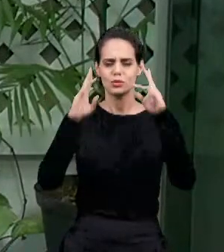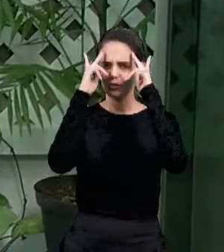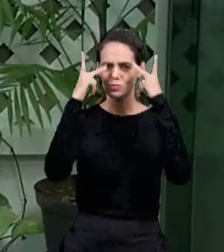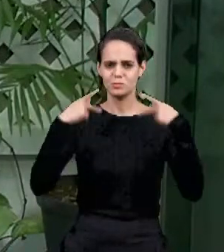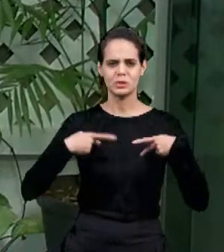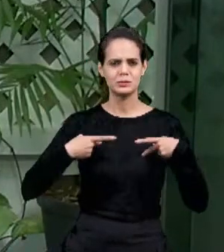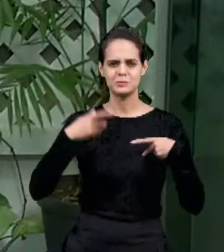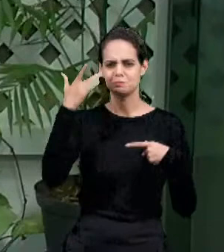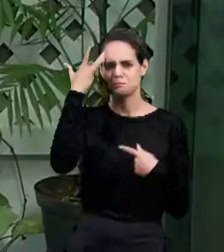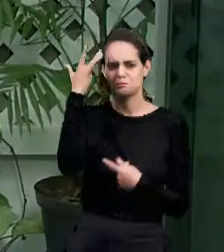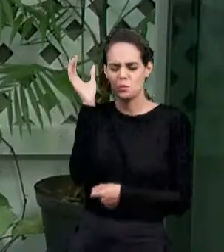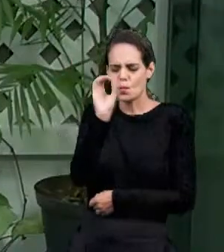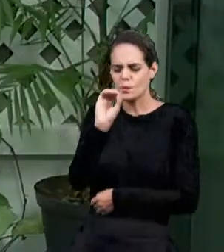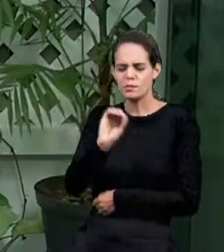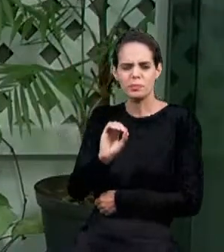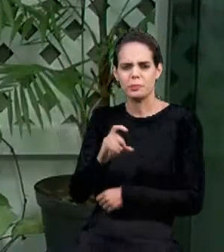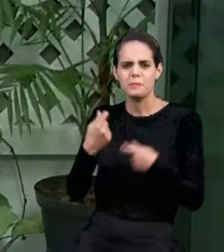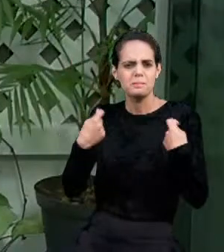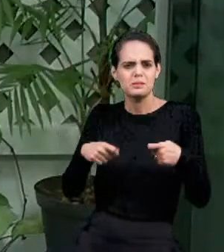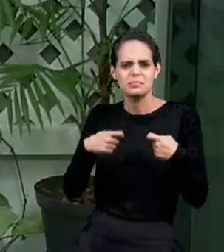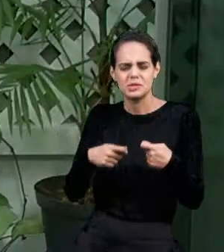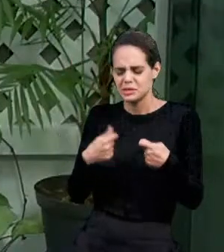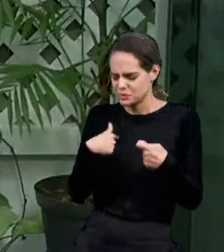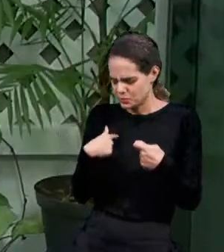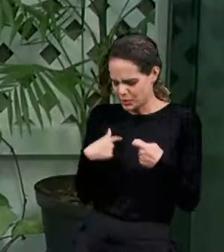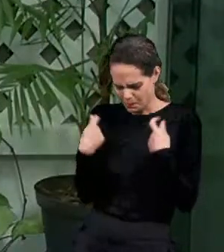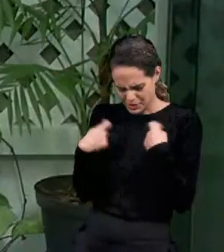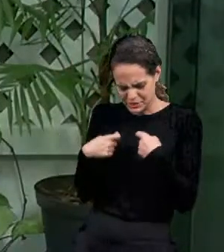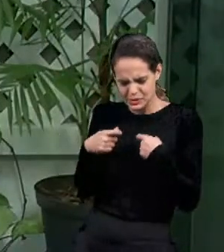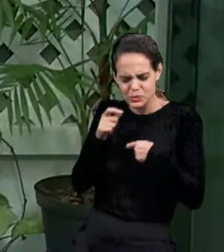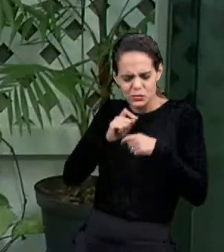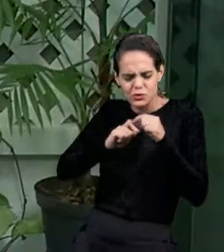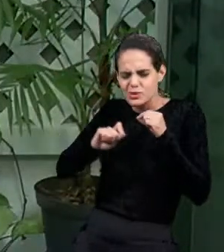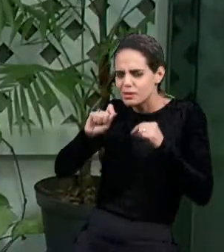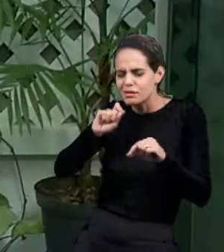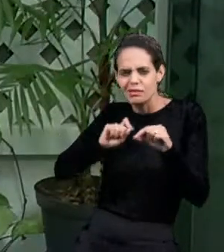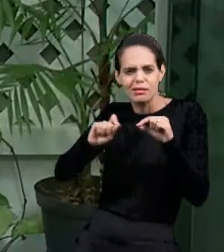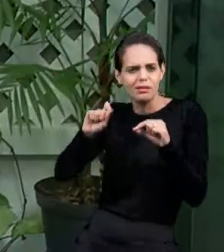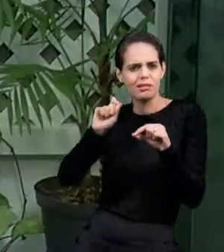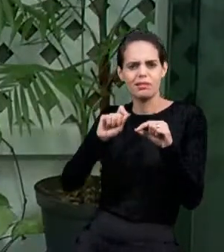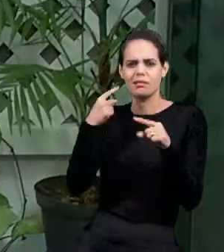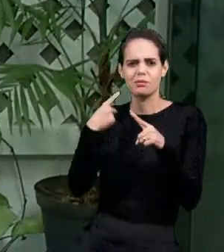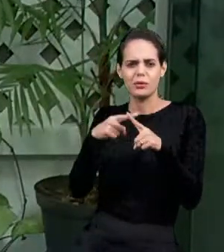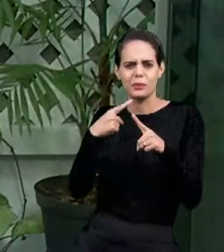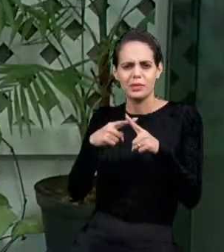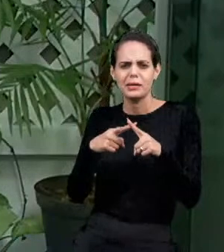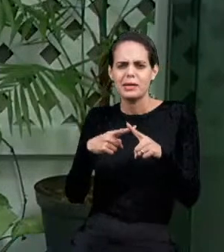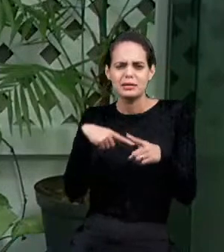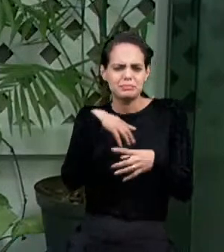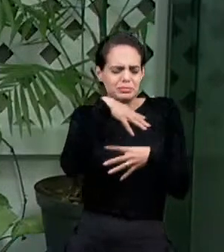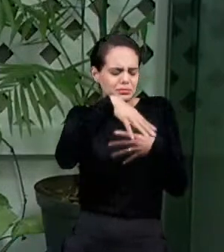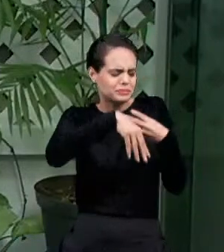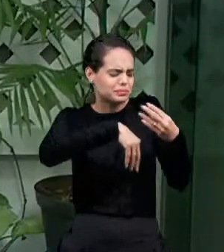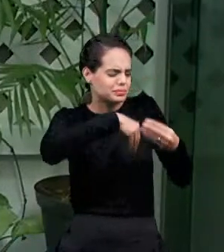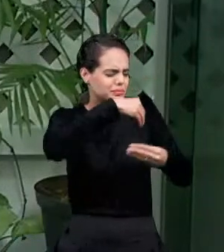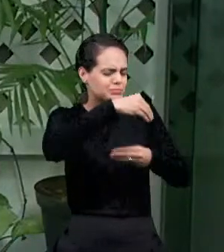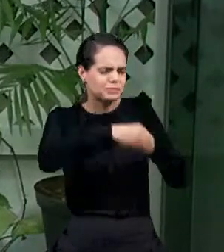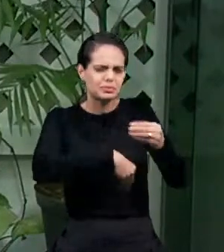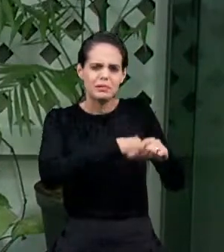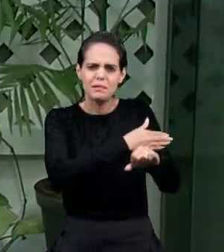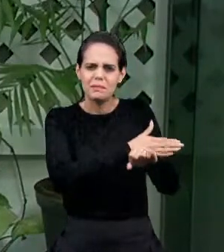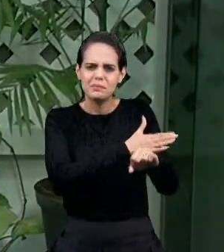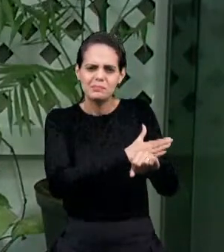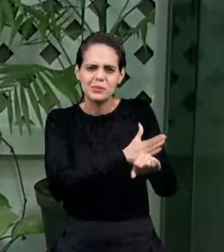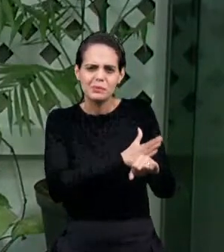não sabe mais, porque ele está envolvido em tantos momentos difíceis. Não só em